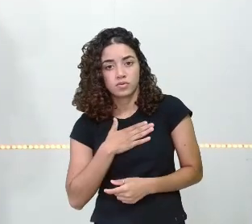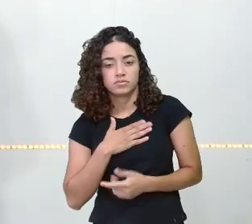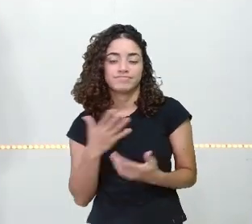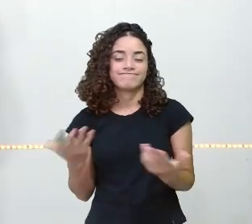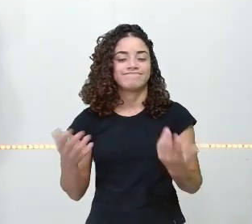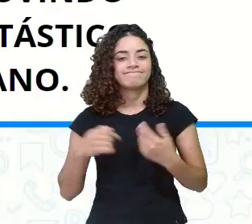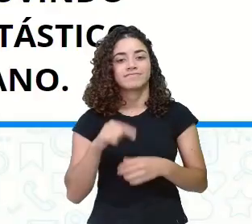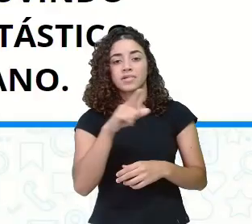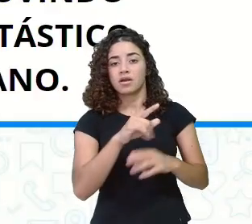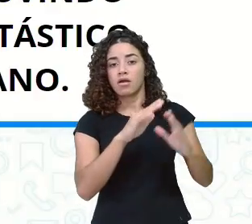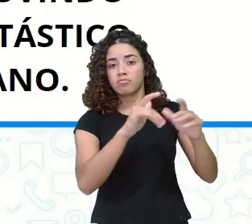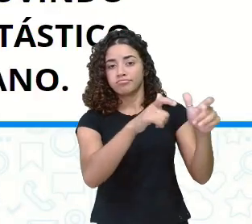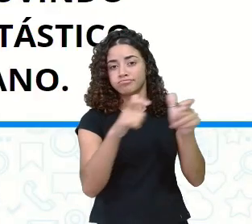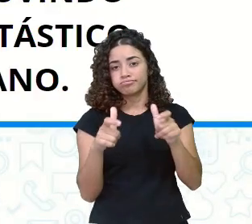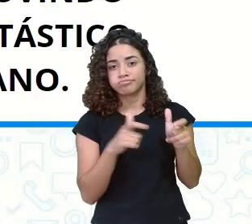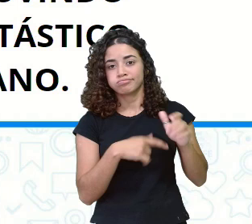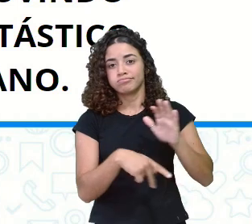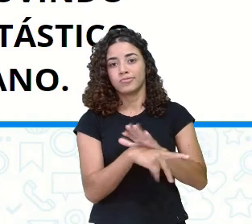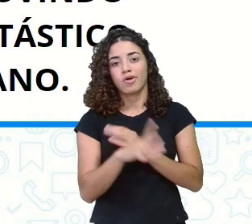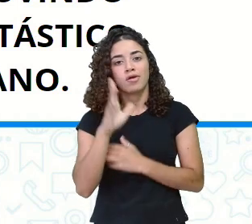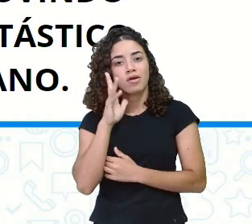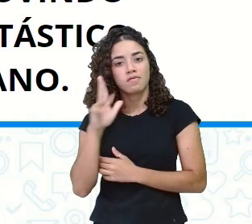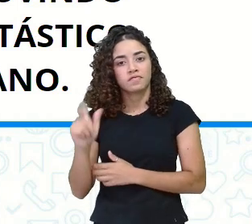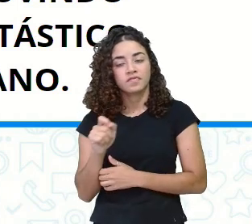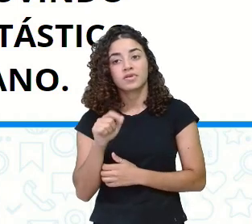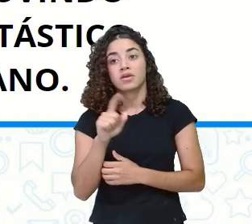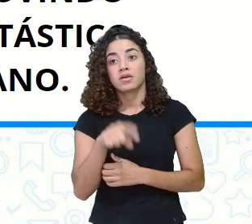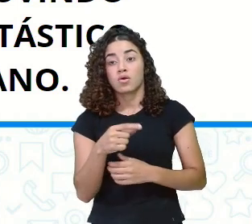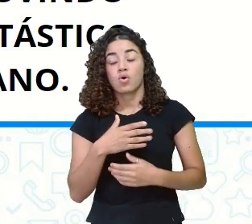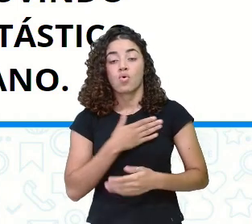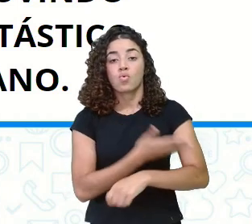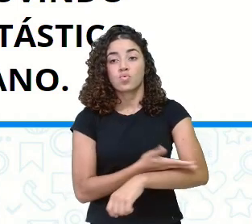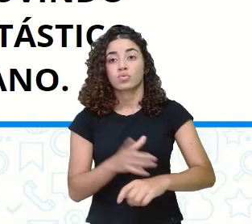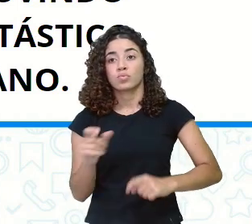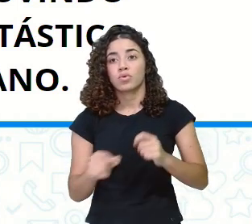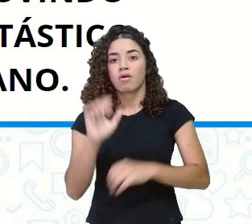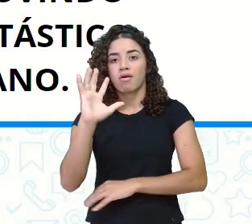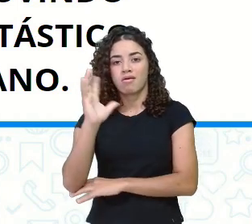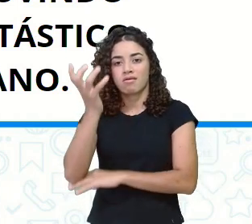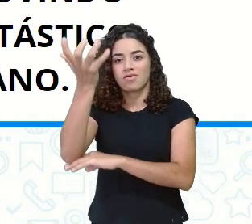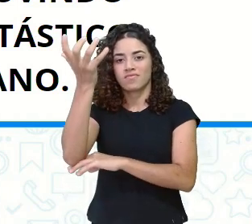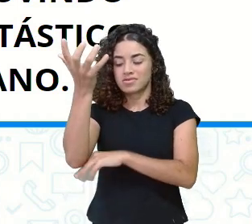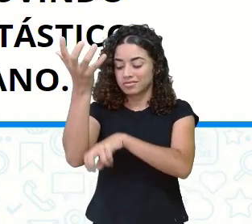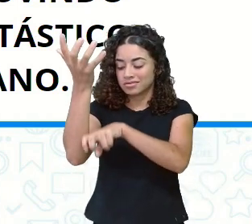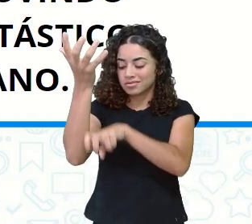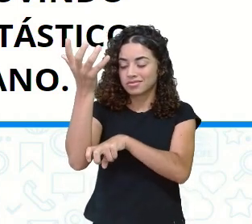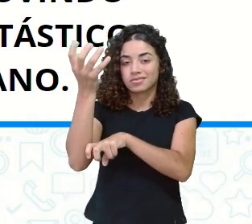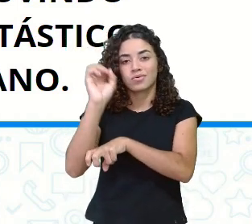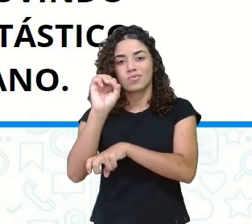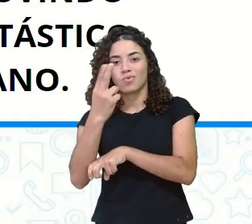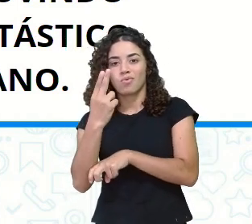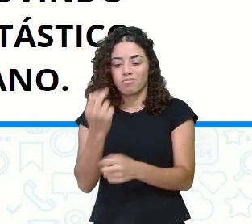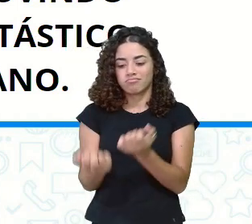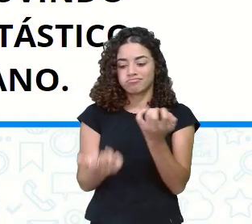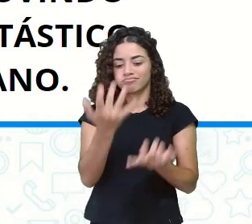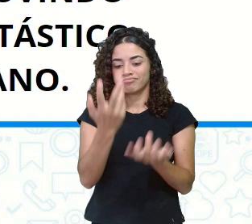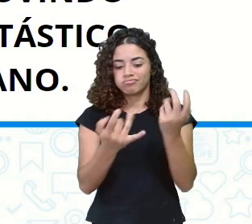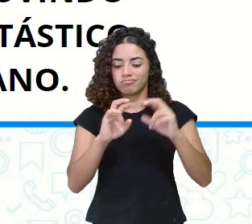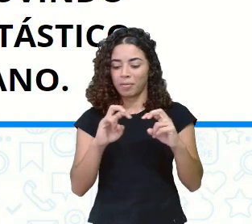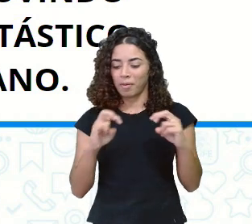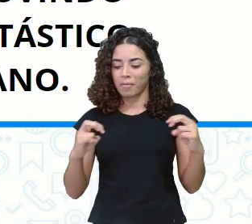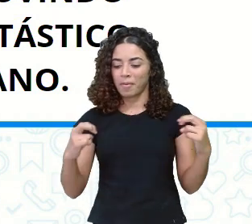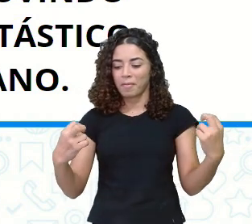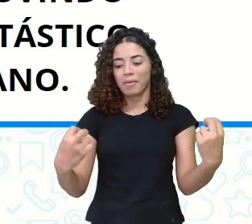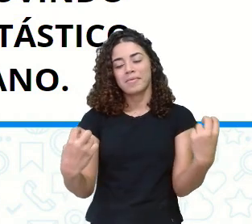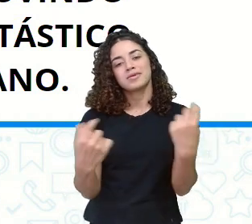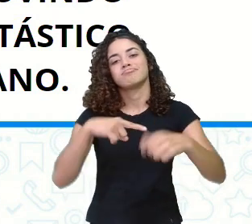aldeias africanas, era costume sentar-se à sombra das árvores ou em volta de uma fogueira para ali